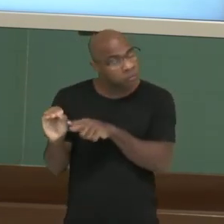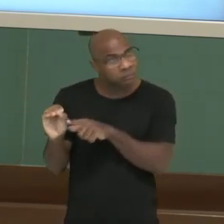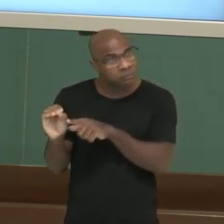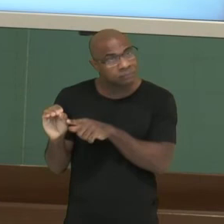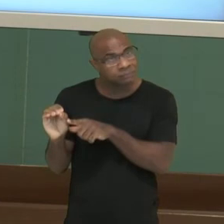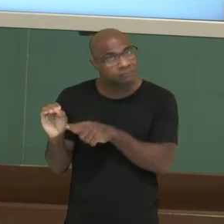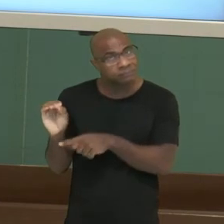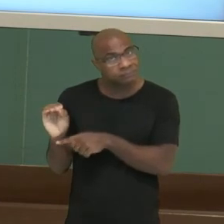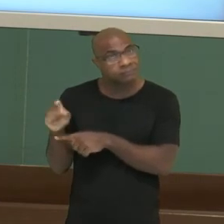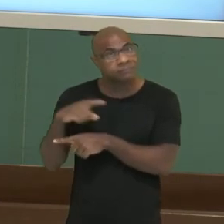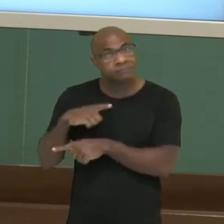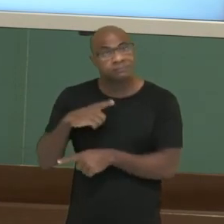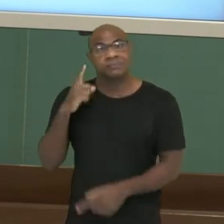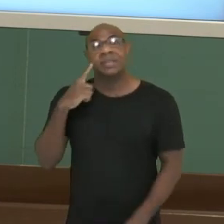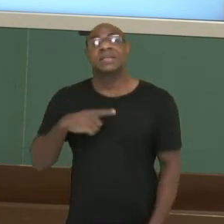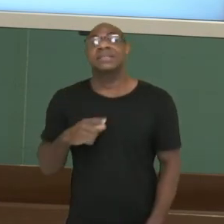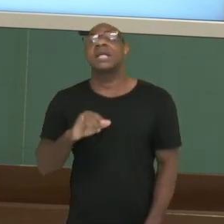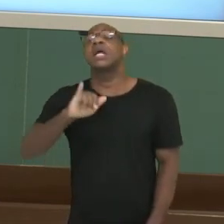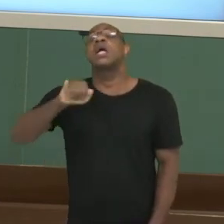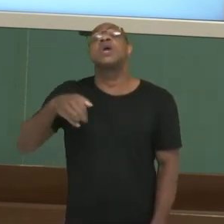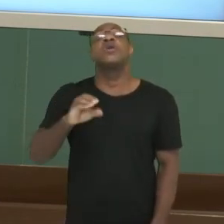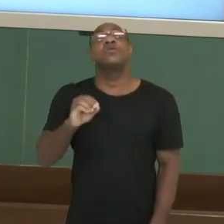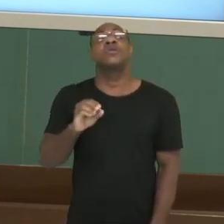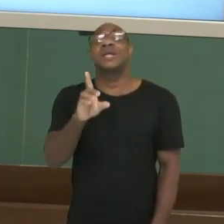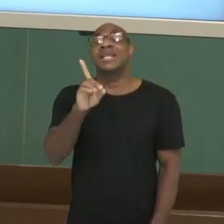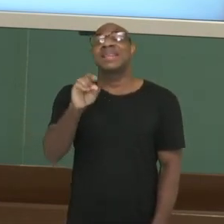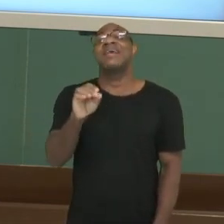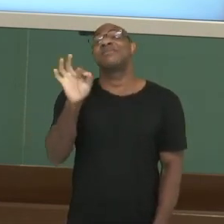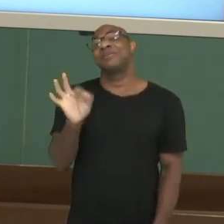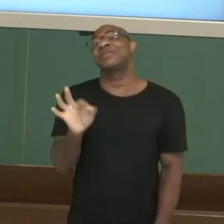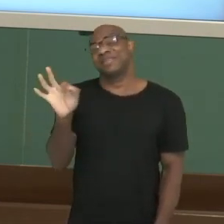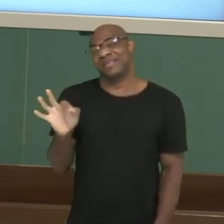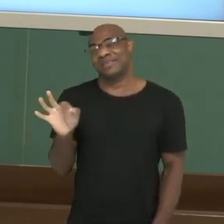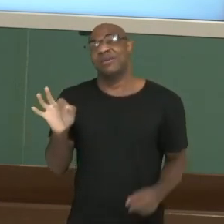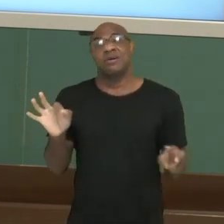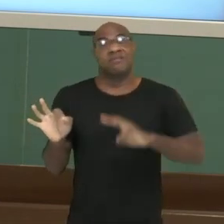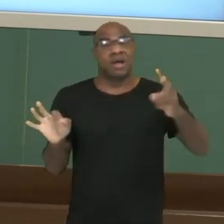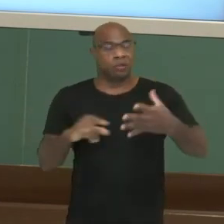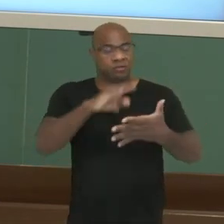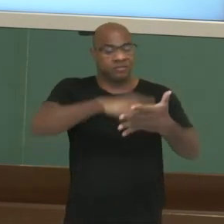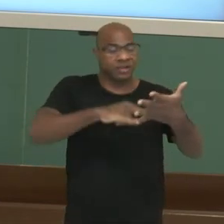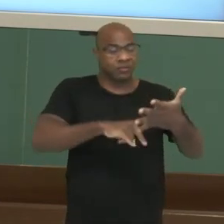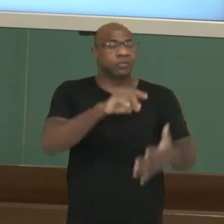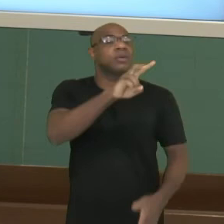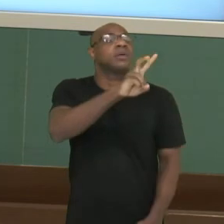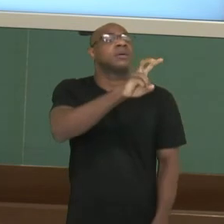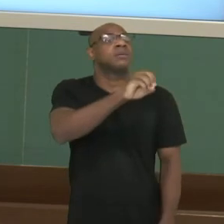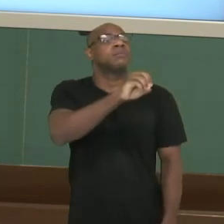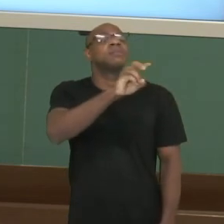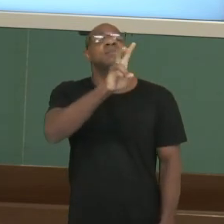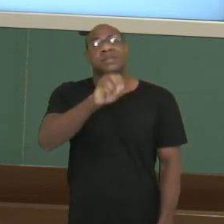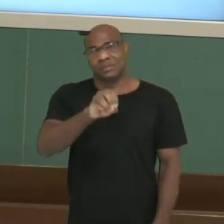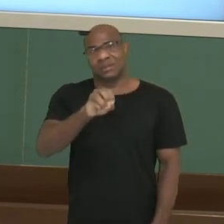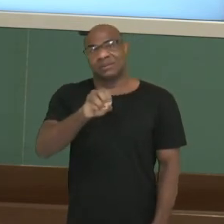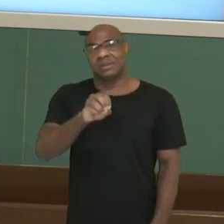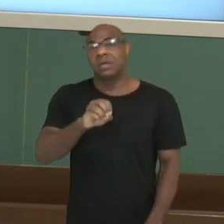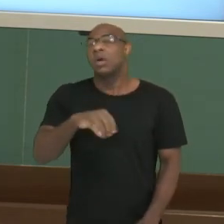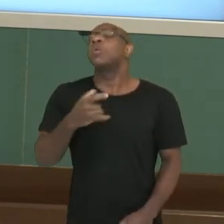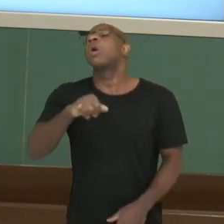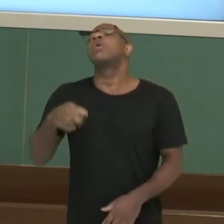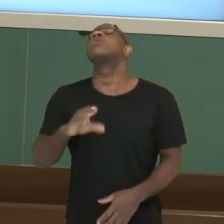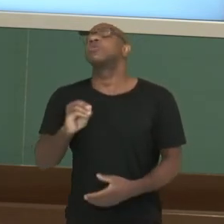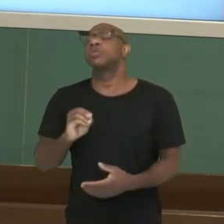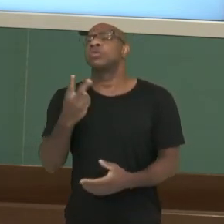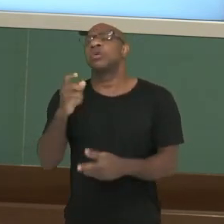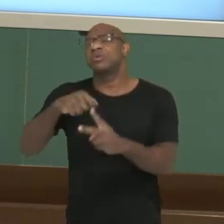de 10%. Qual será o valor a ser pago? 2 meses, com 2 meses de atraso. Faz a